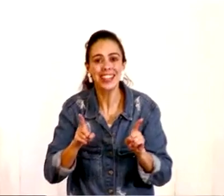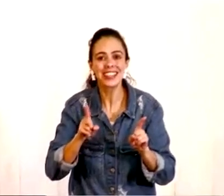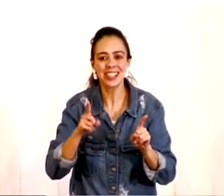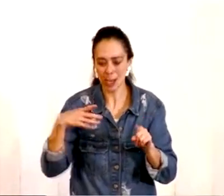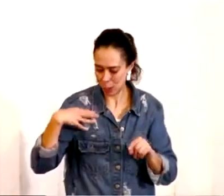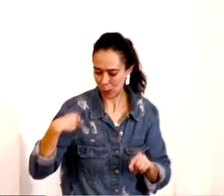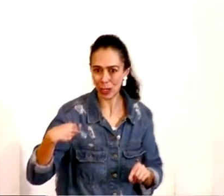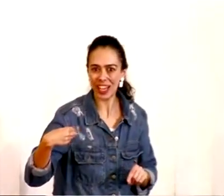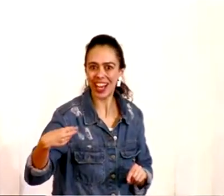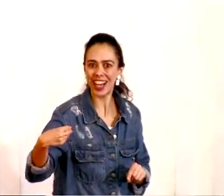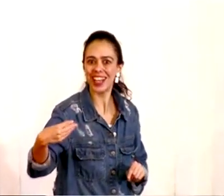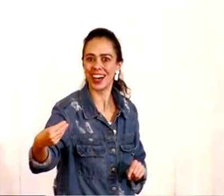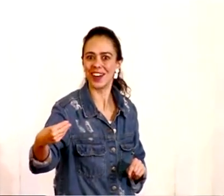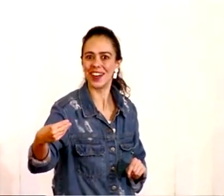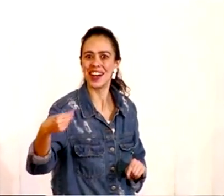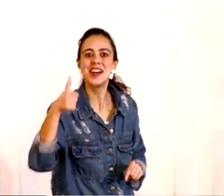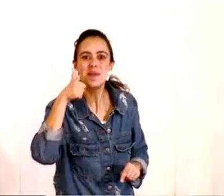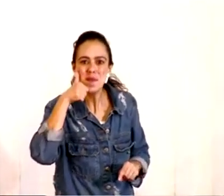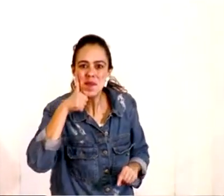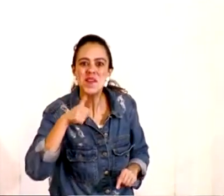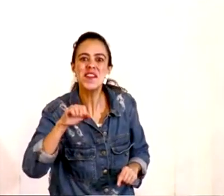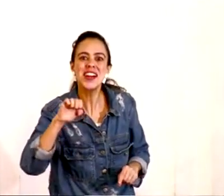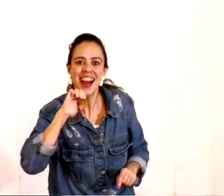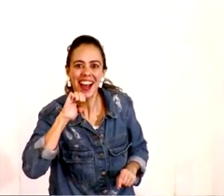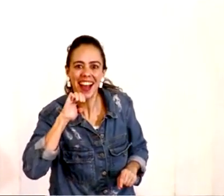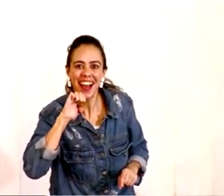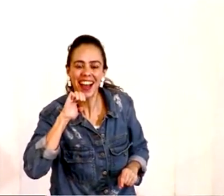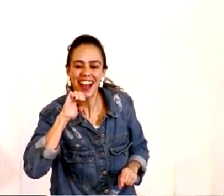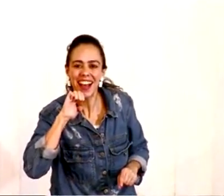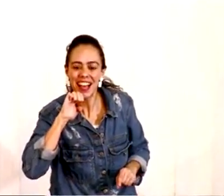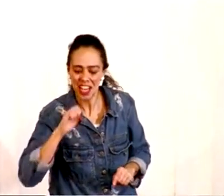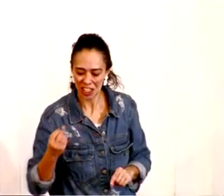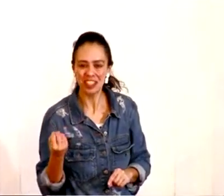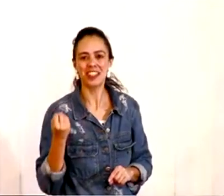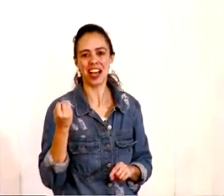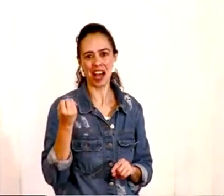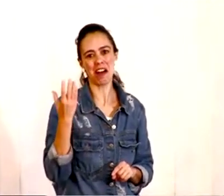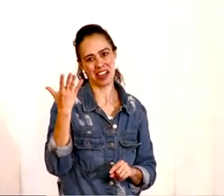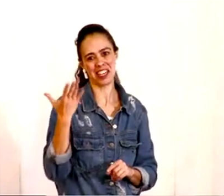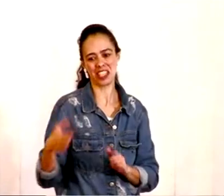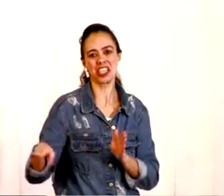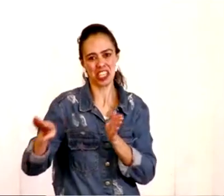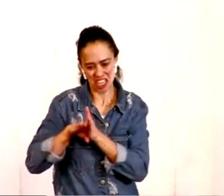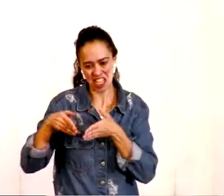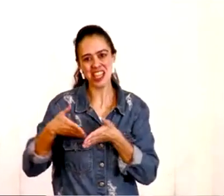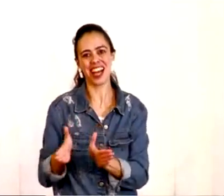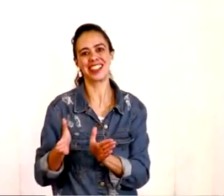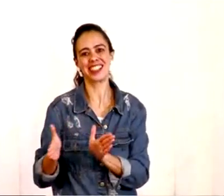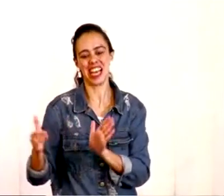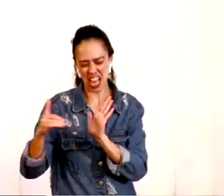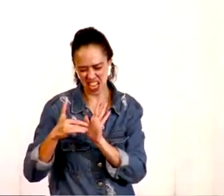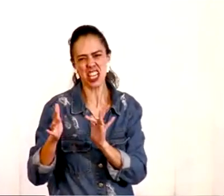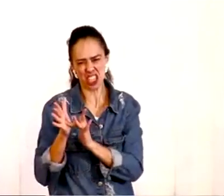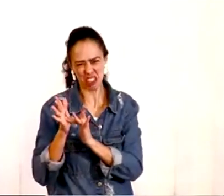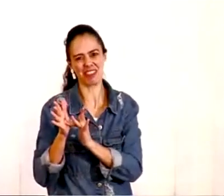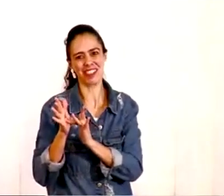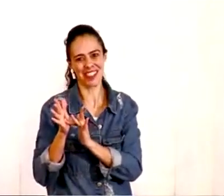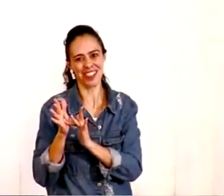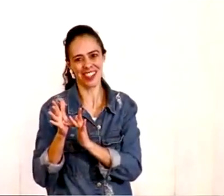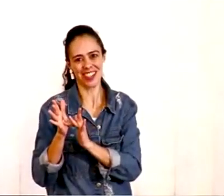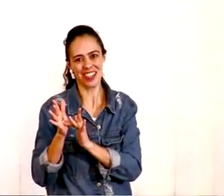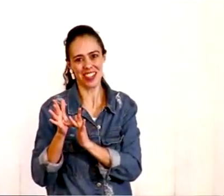mulher, veio. E por fidelidade de Deus, cumpriu a obra redentora.